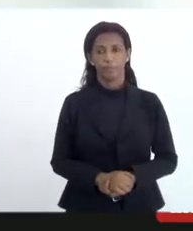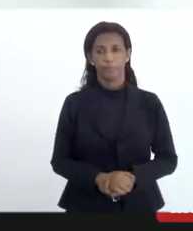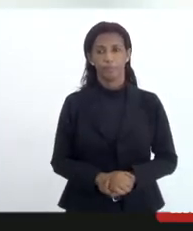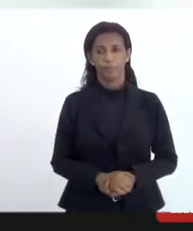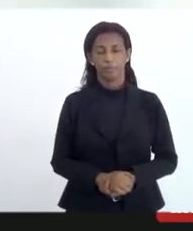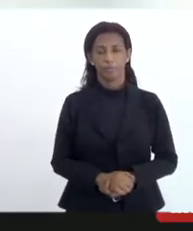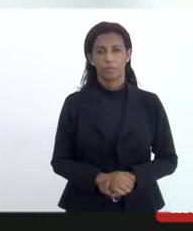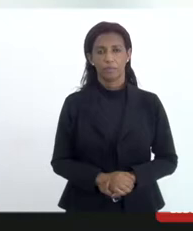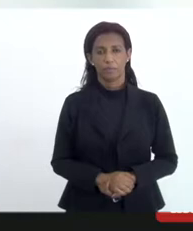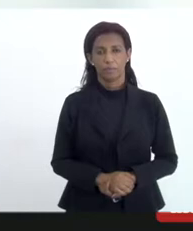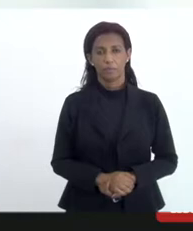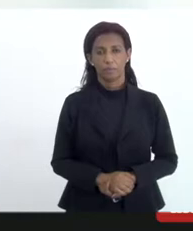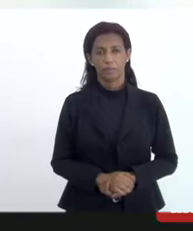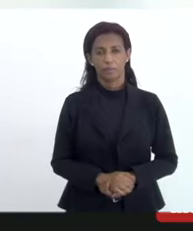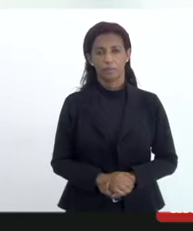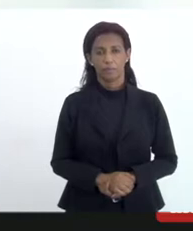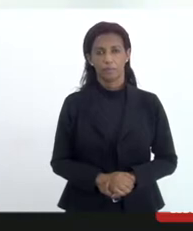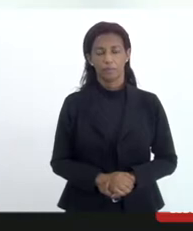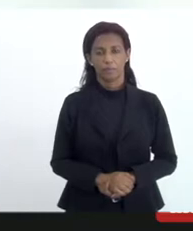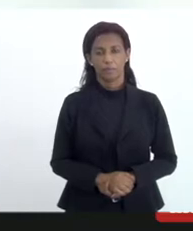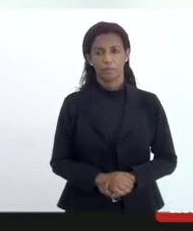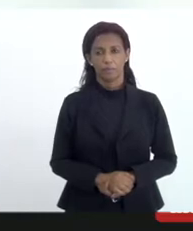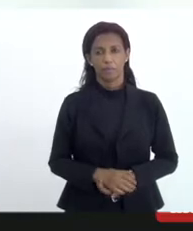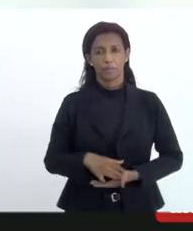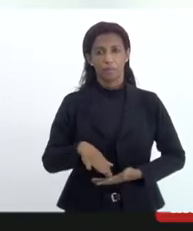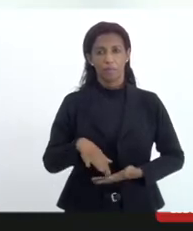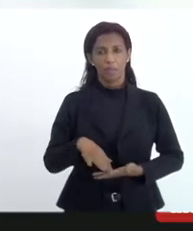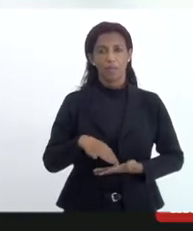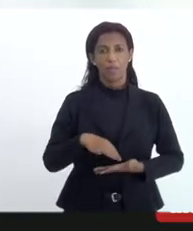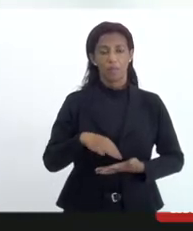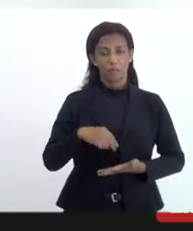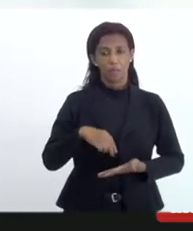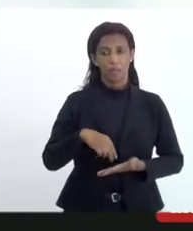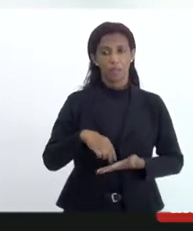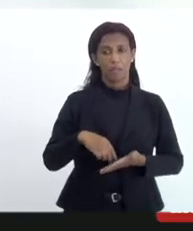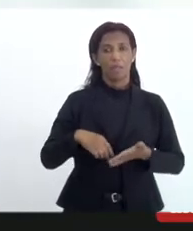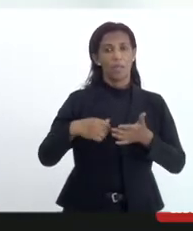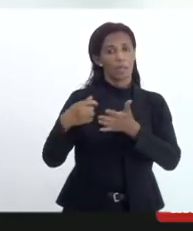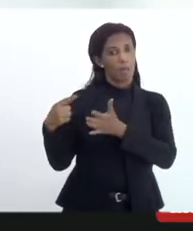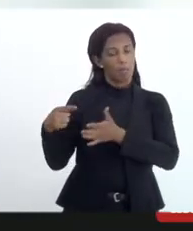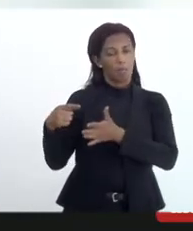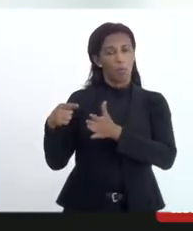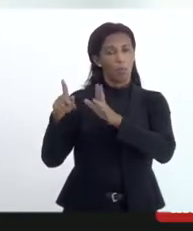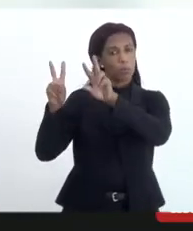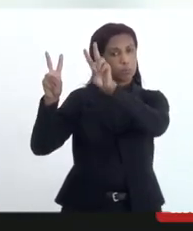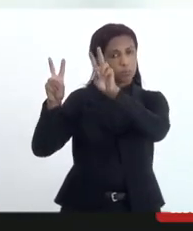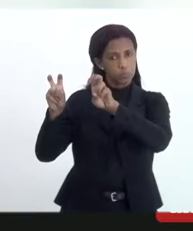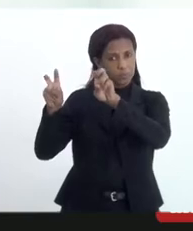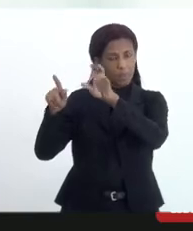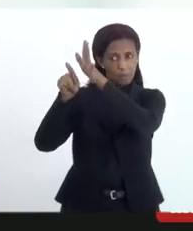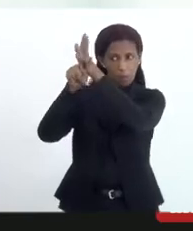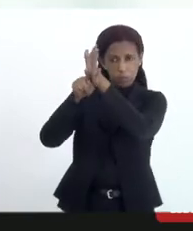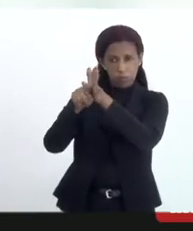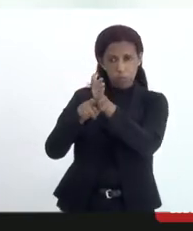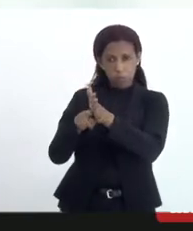se respalda que a matéria que estamos a